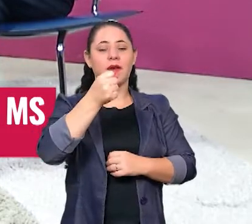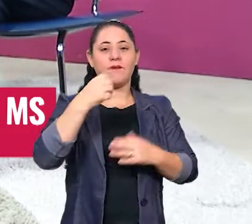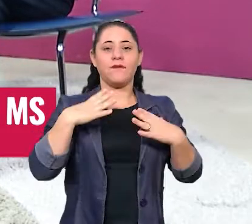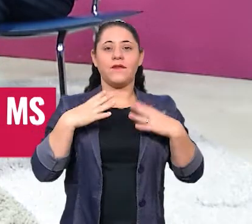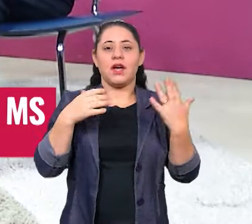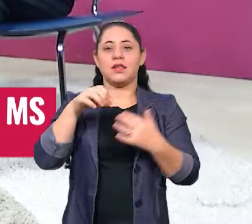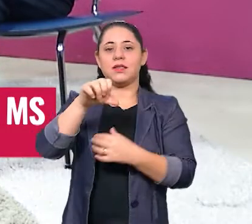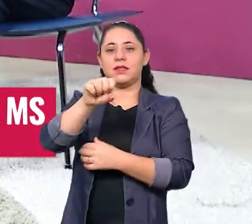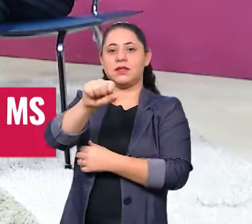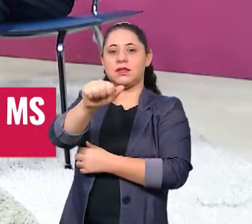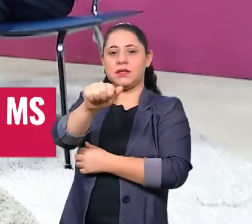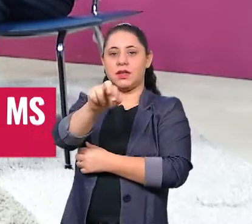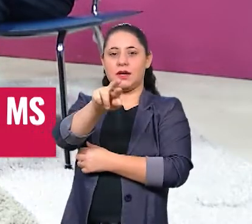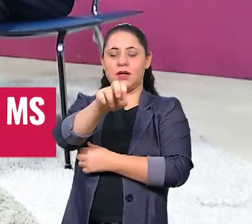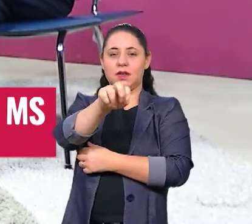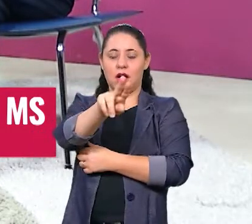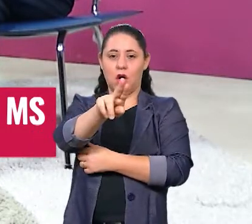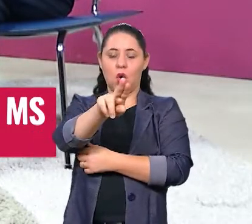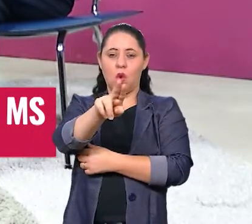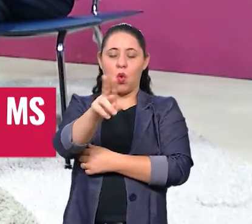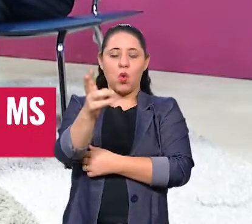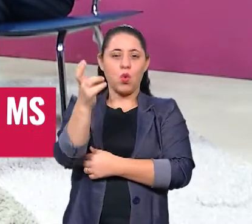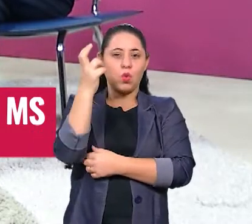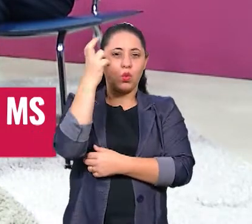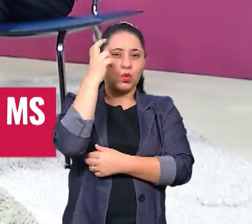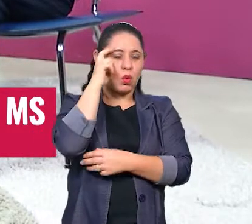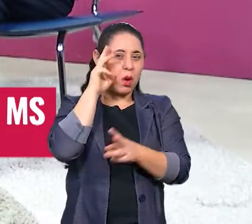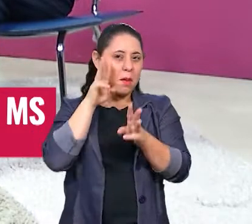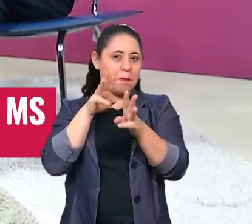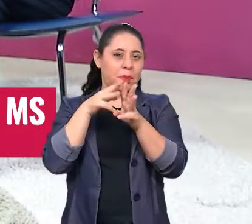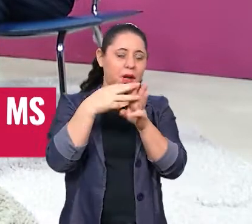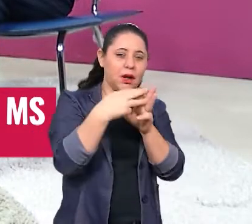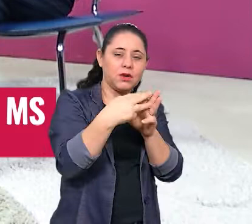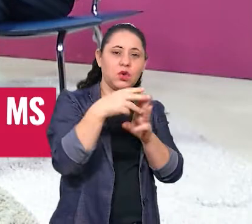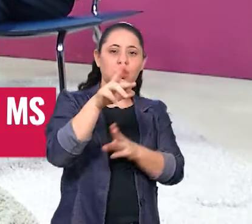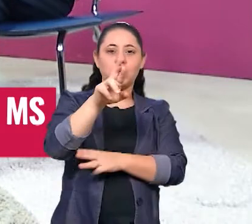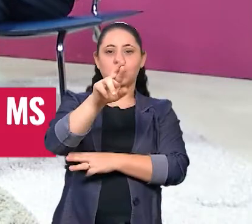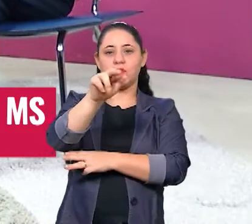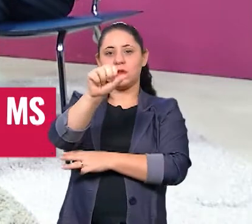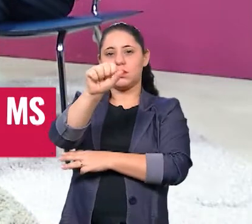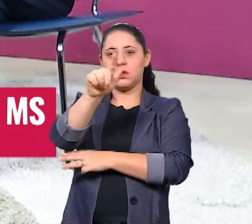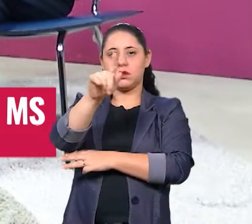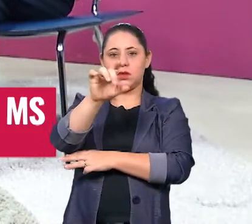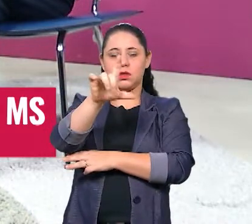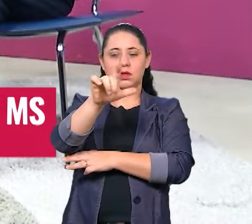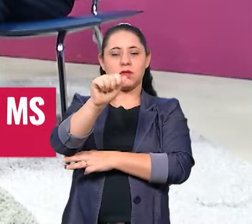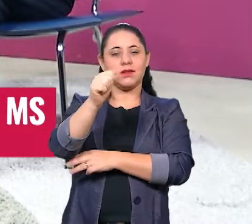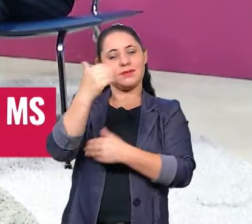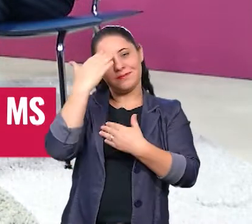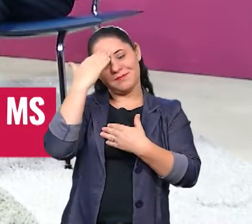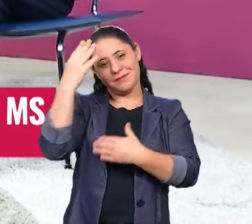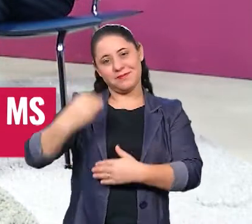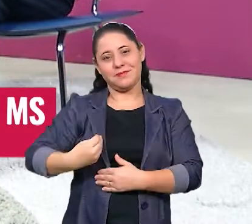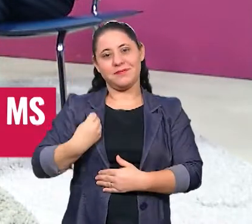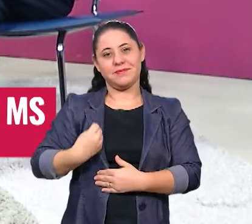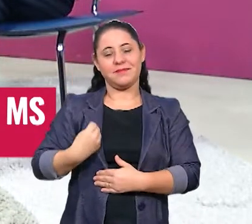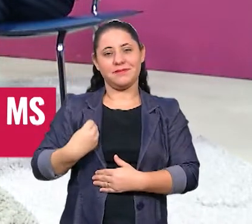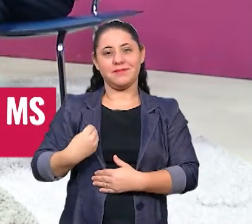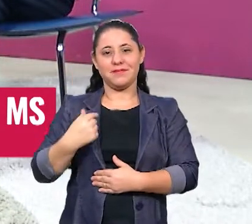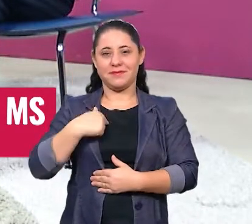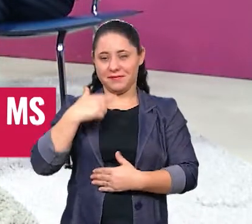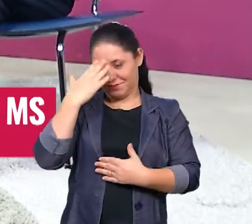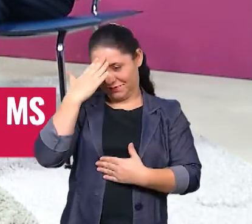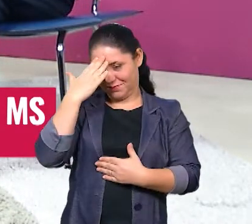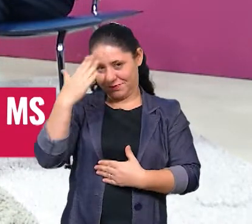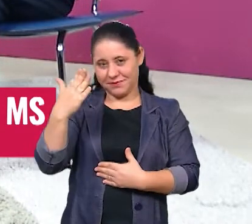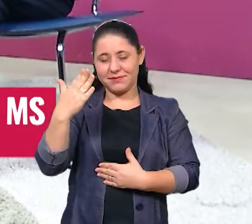apresentadora do Festival Sarau Cidadania e Cultura no Parque, a professora Rosângela Maria do Nascimento. Muito obrigada pela